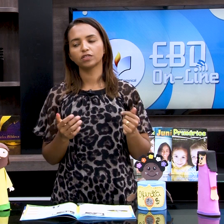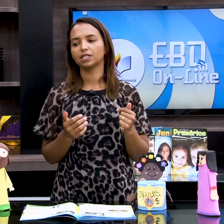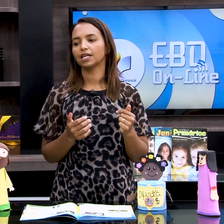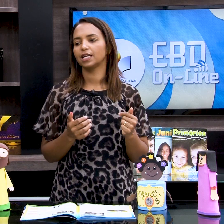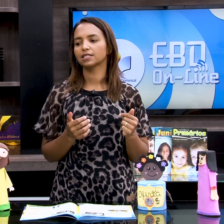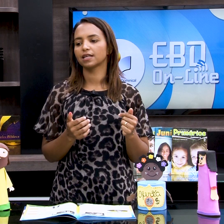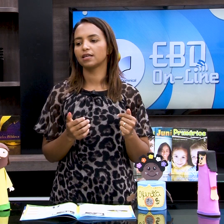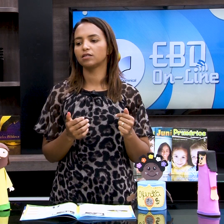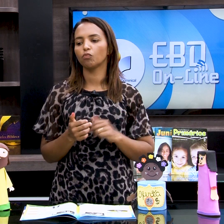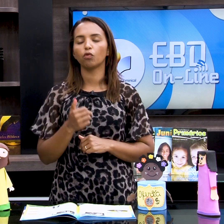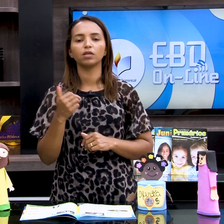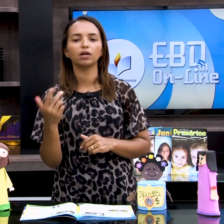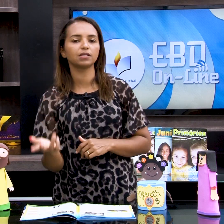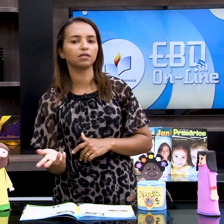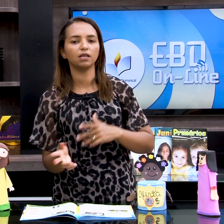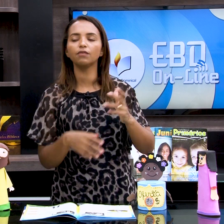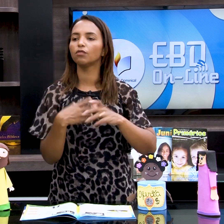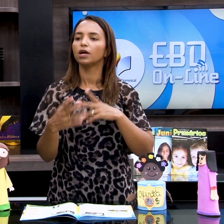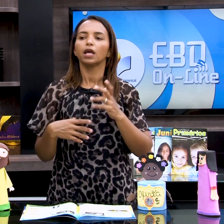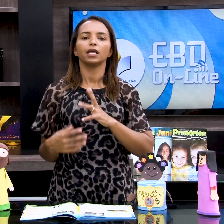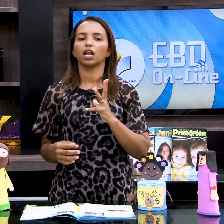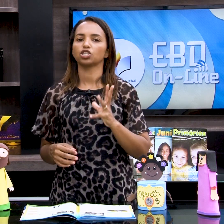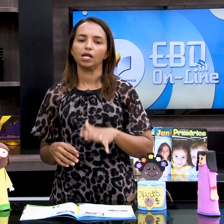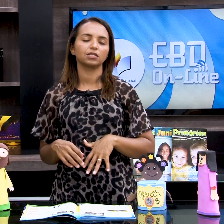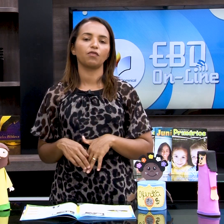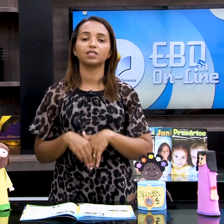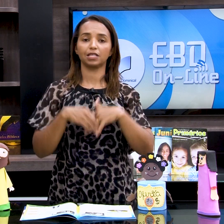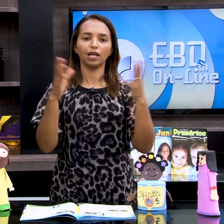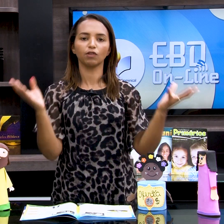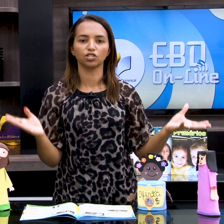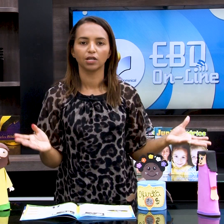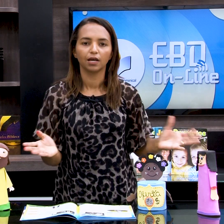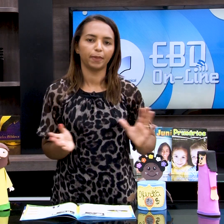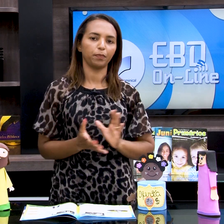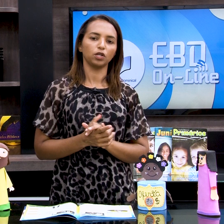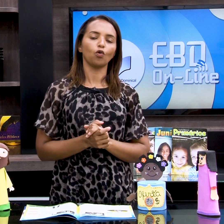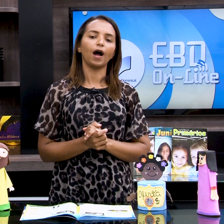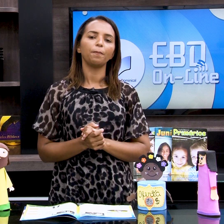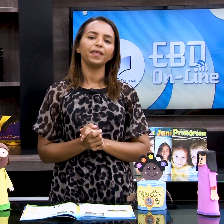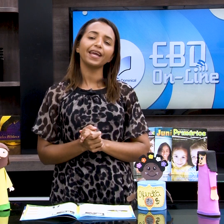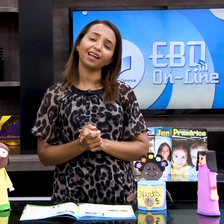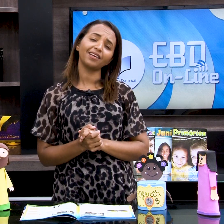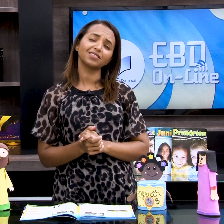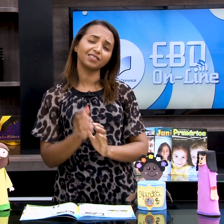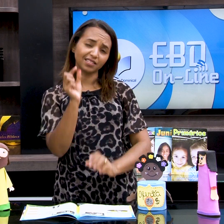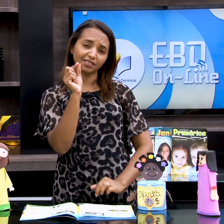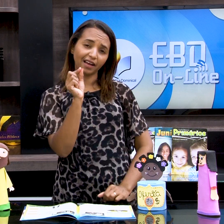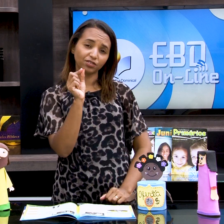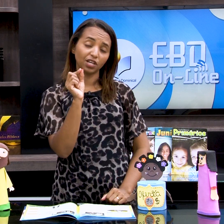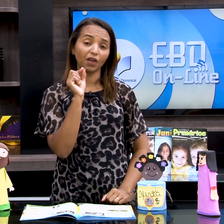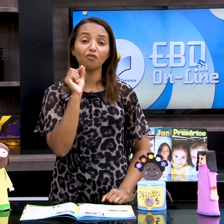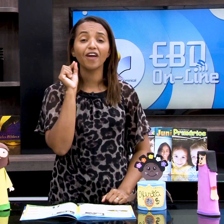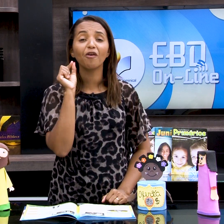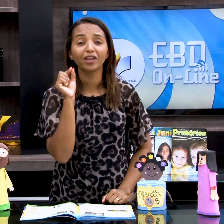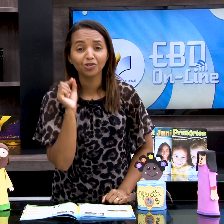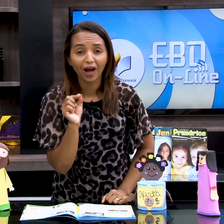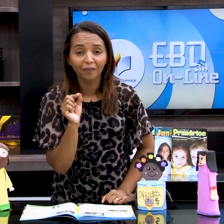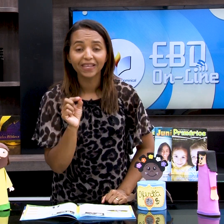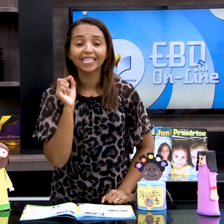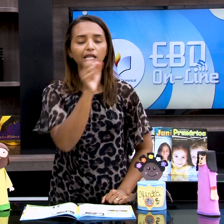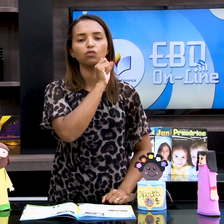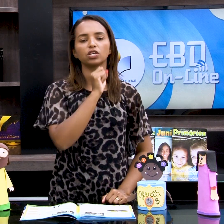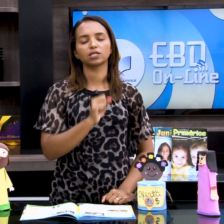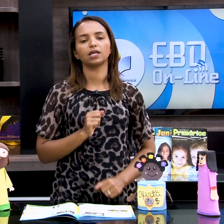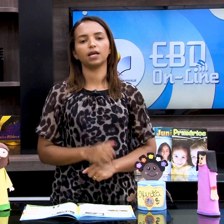talvez você tenha crianças aí que tem um poder aquisitivo e elas trazem talvez cédulas para poder doar e aquela criança em 10 centavos e fica com vergonha de